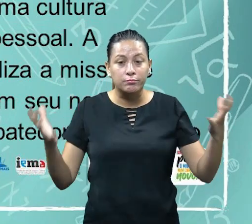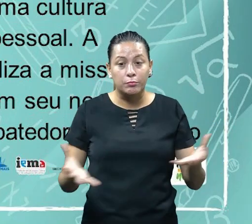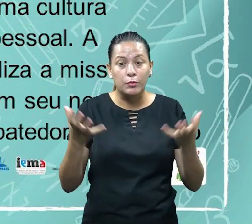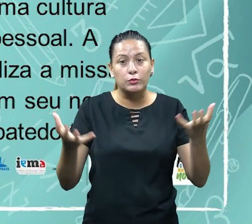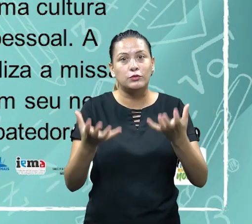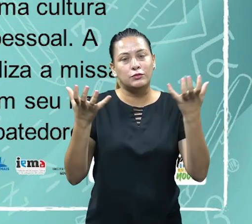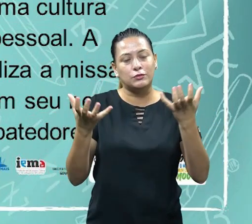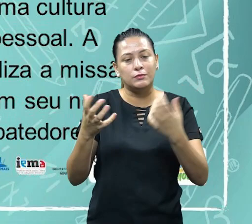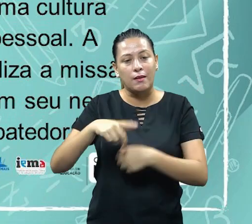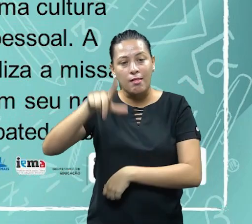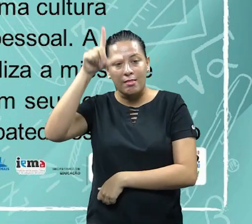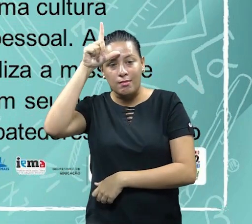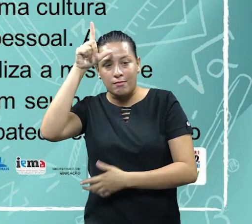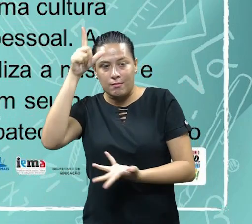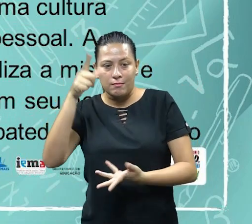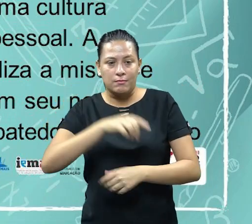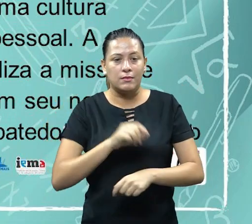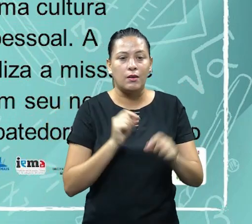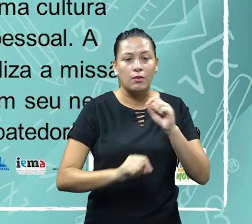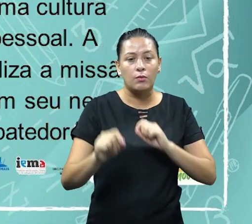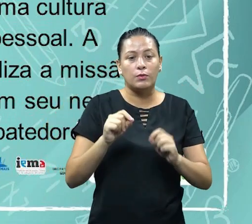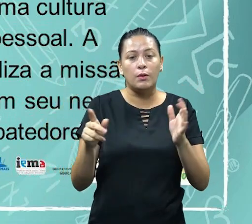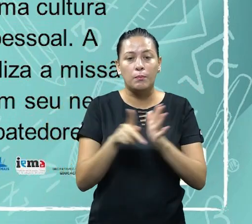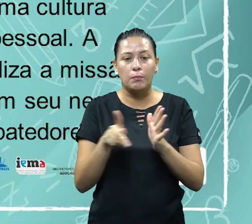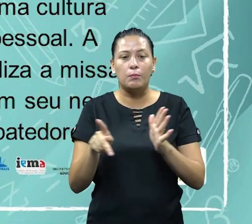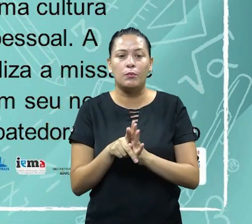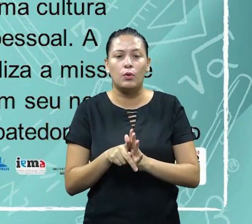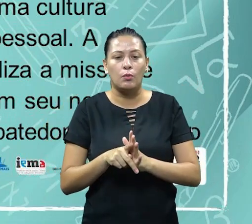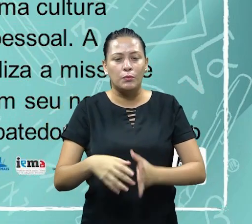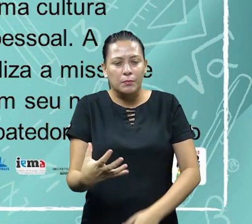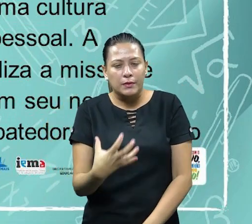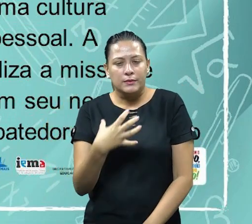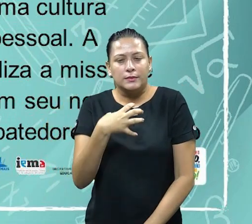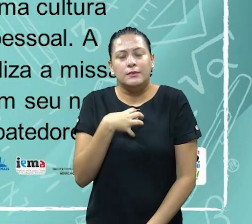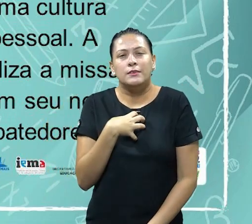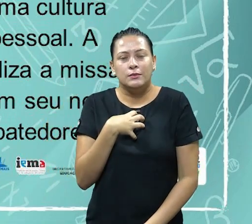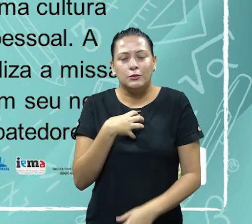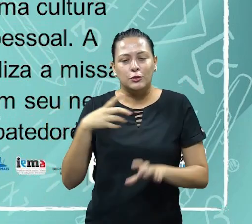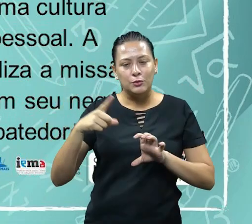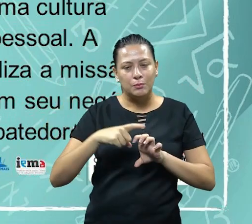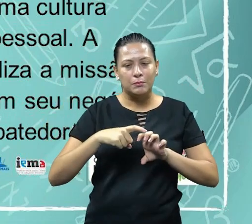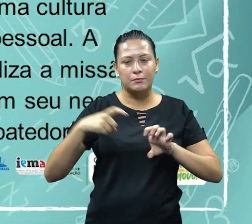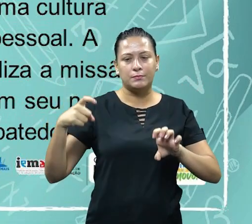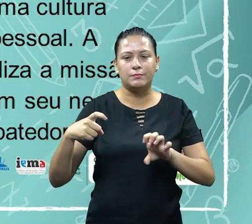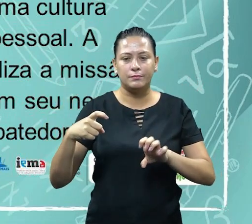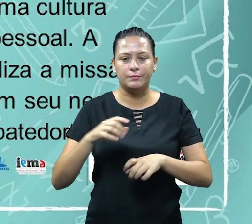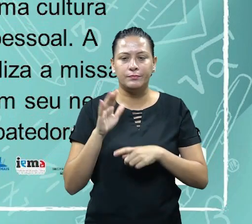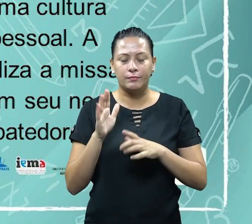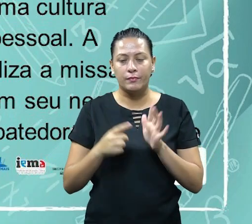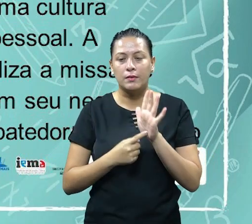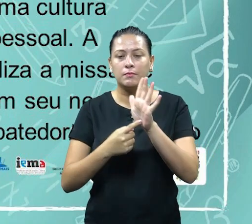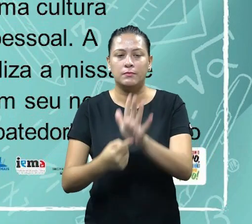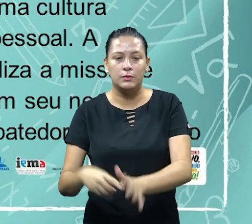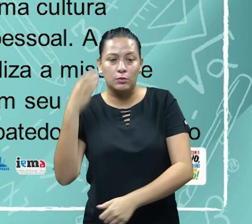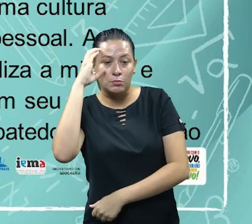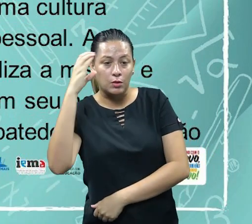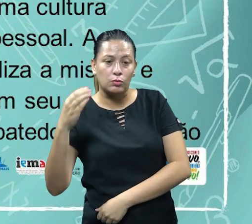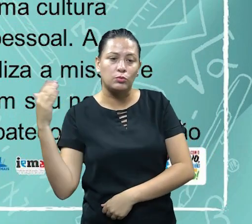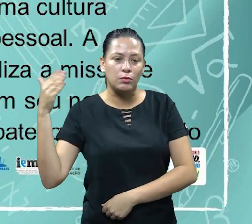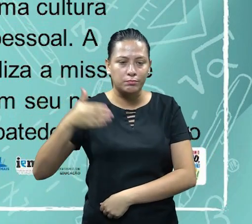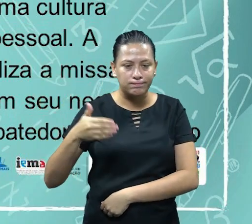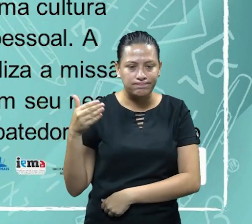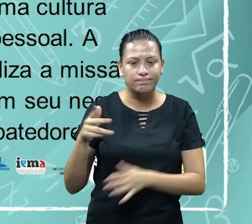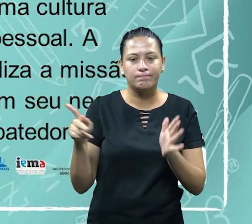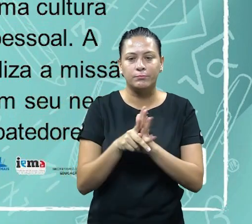pessoas, incutindo-lhes o espírito empreendedor e oferecendo-lhes uma cultura participativa ao lado de oportunidades em plena